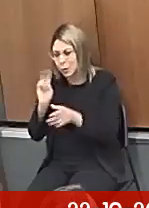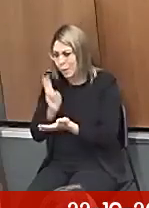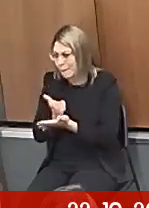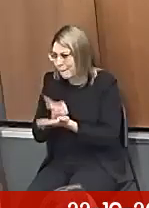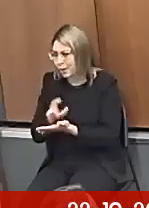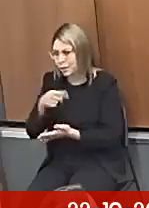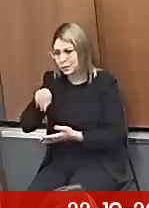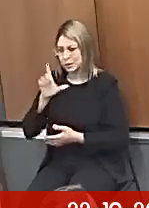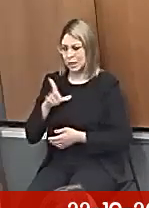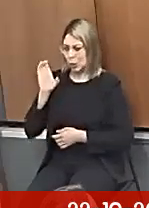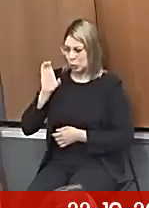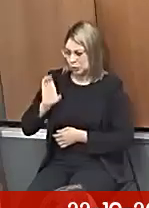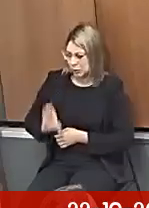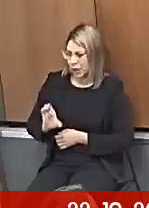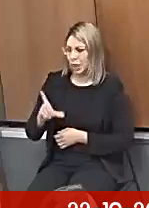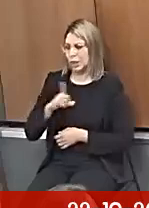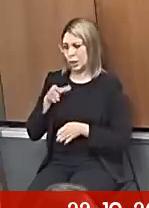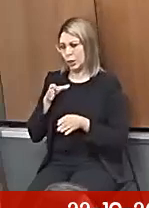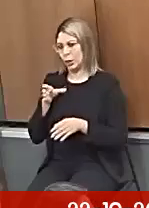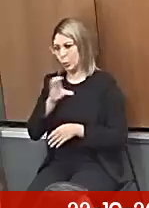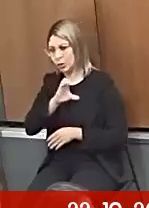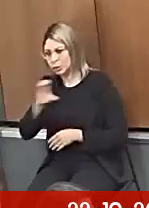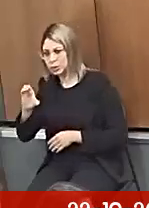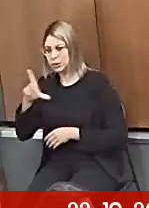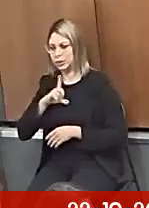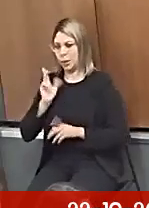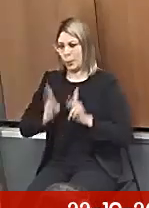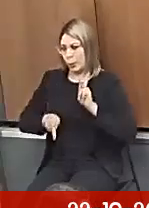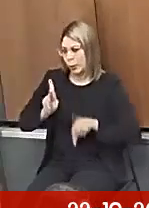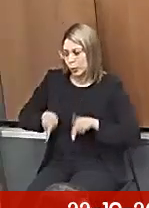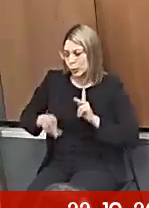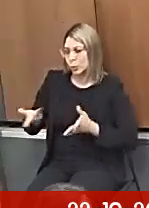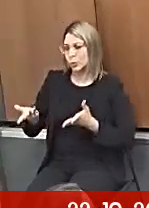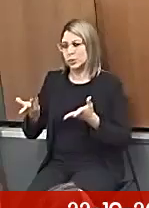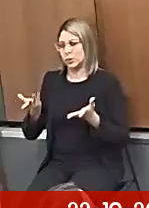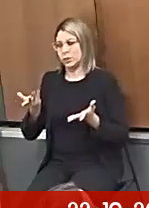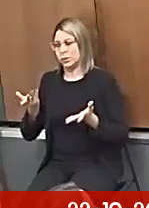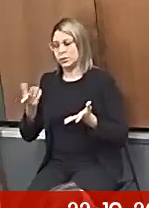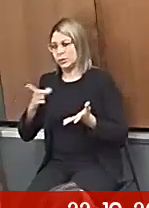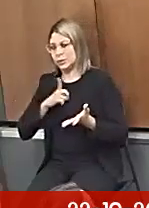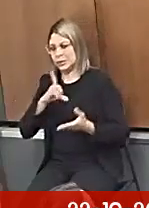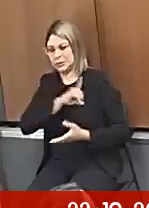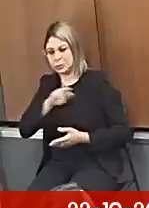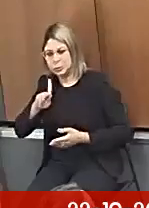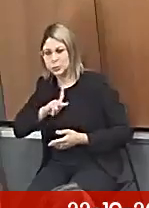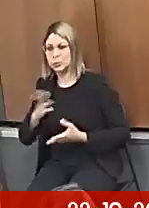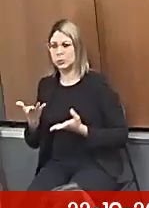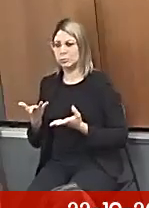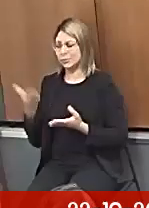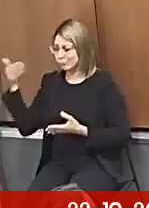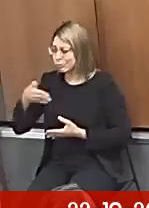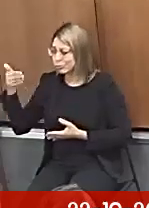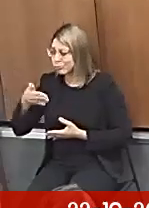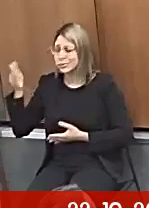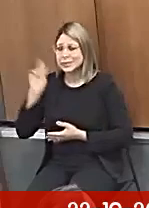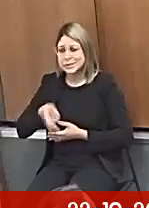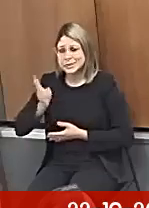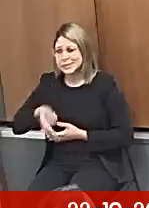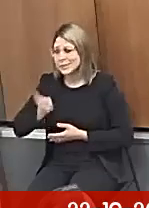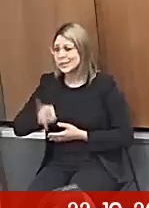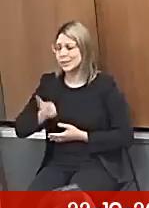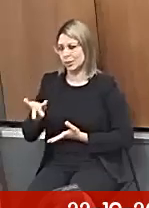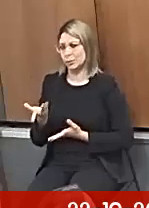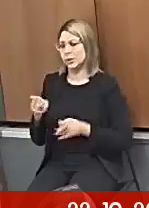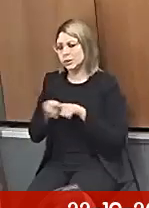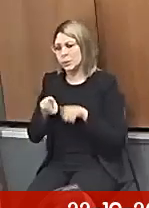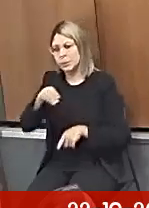o conselho, está aqui a coordenadoria, está aqui a promotoria, né? Está aqui os defensores públicos, que estão sempre participando, está